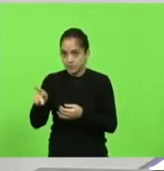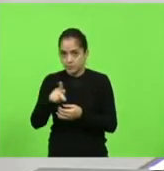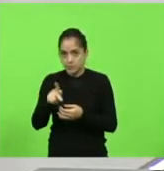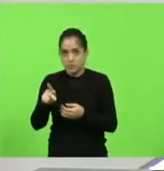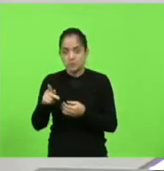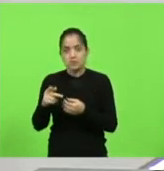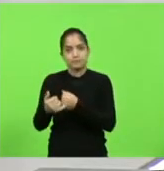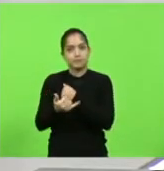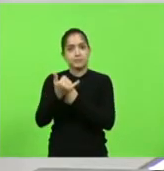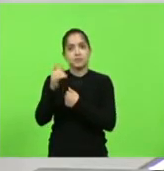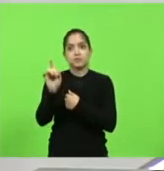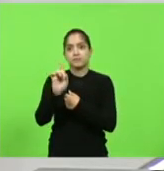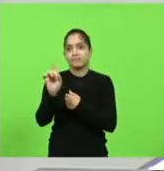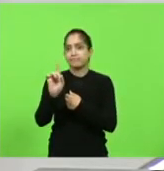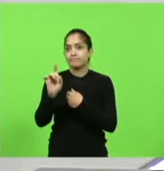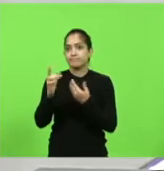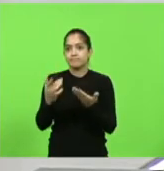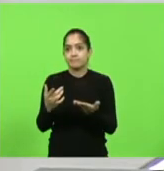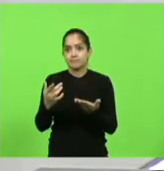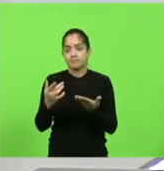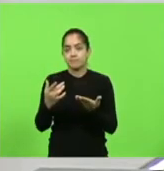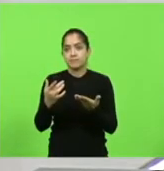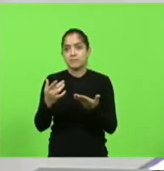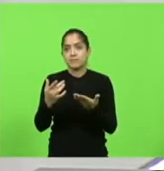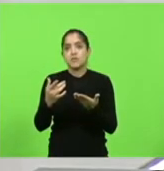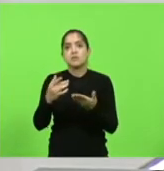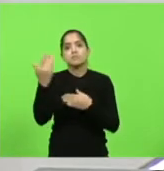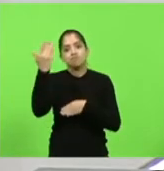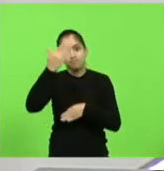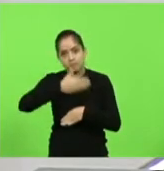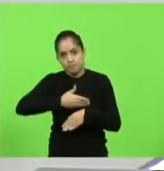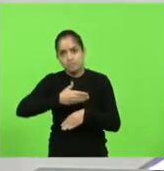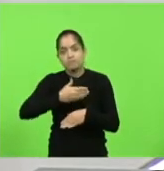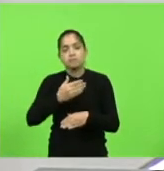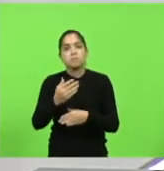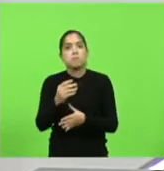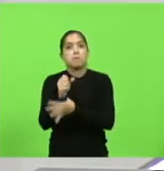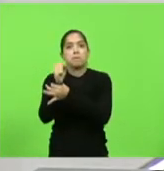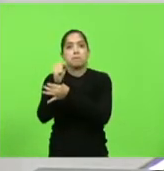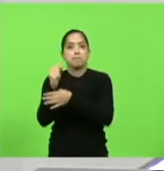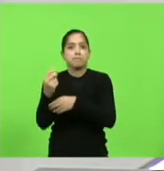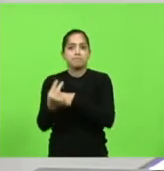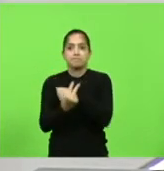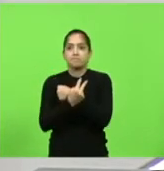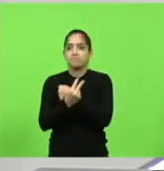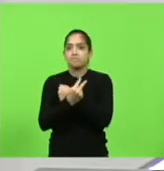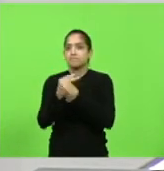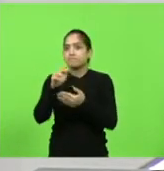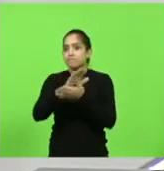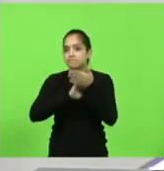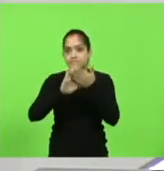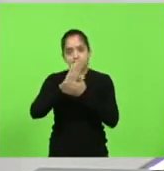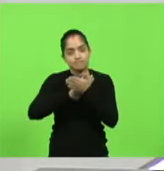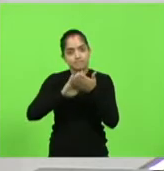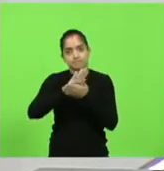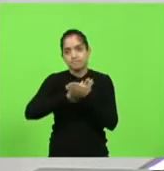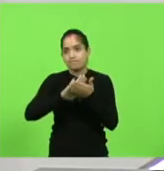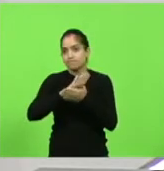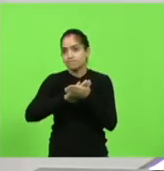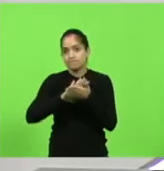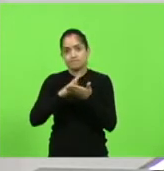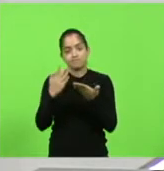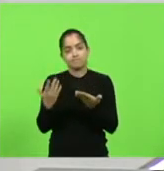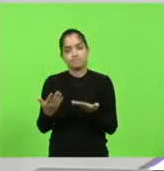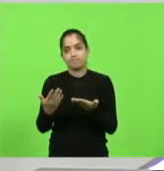enganem, isso aqui comprovadamente não protege em nada o Covid nas